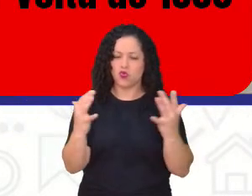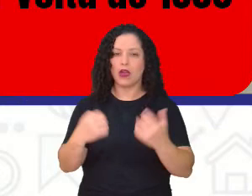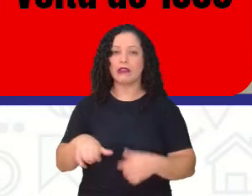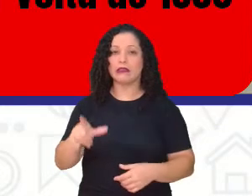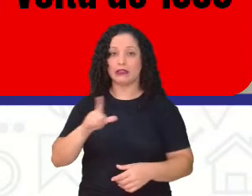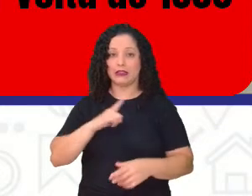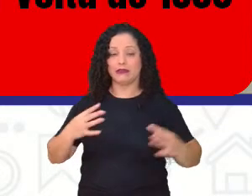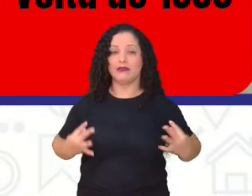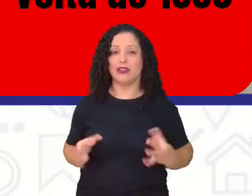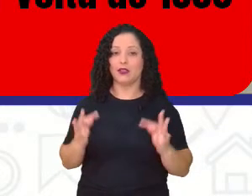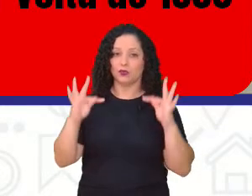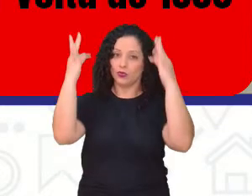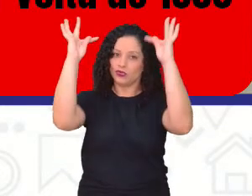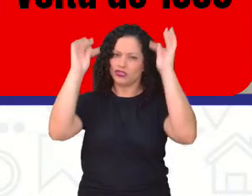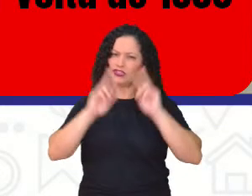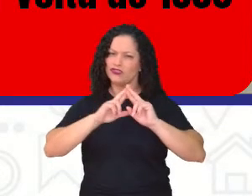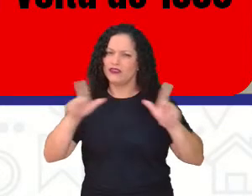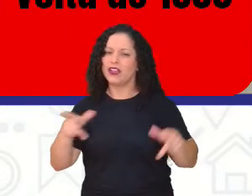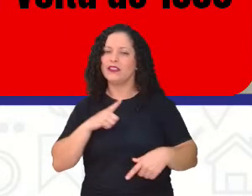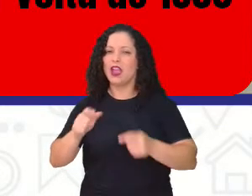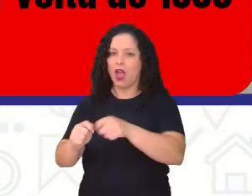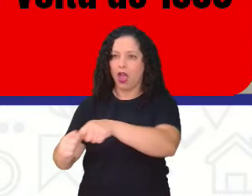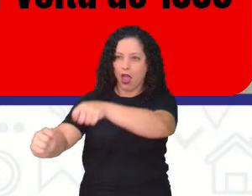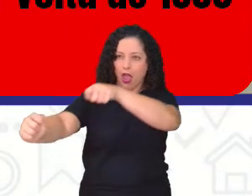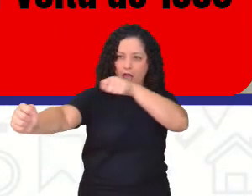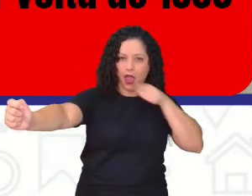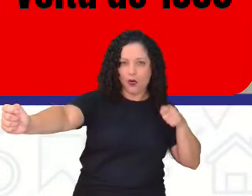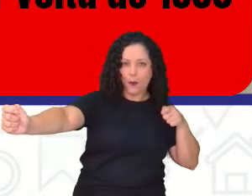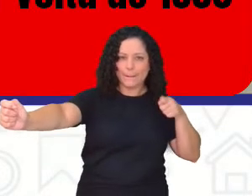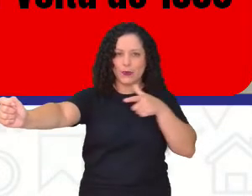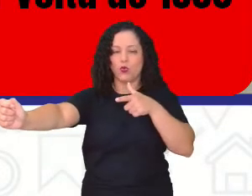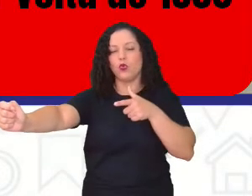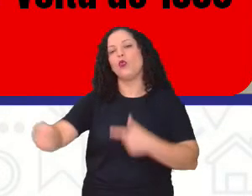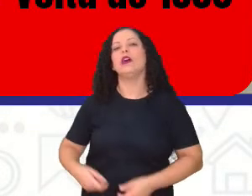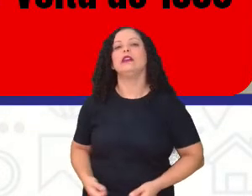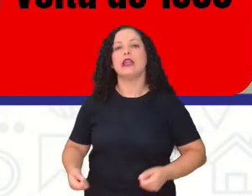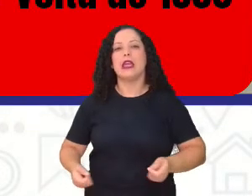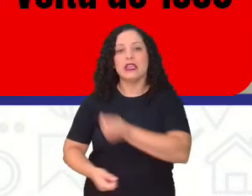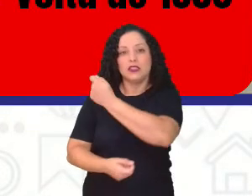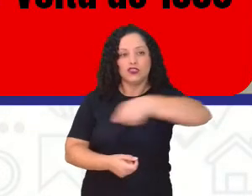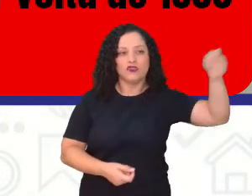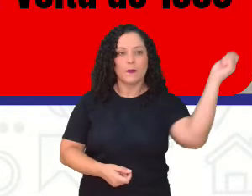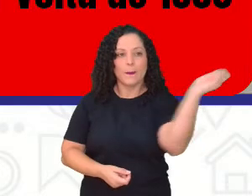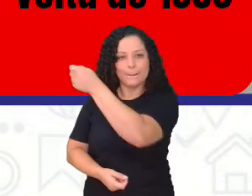flecha, lança feita de ferro, né, espadas, né, facão. Então,